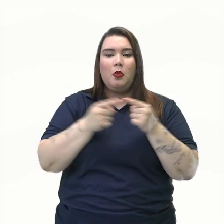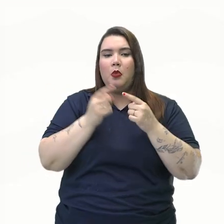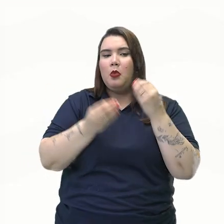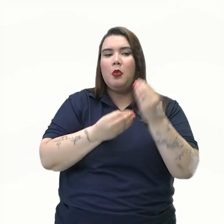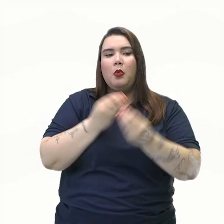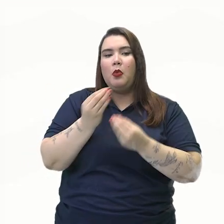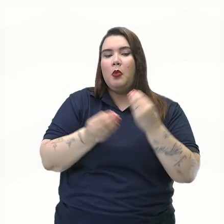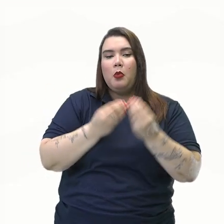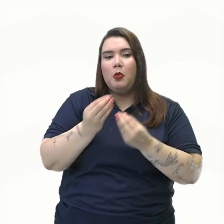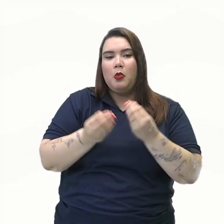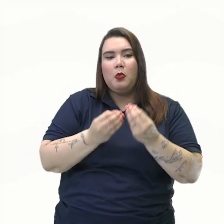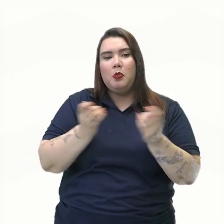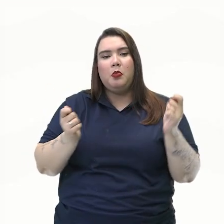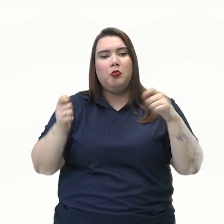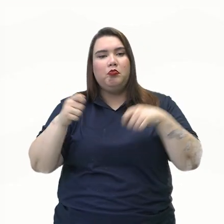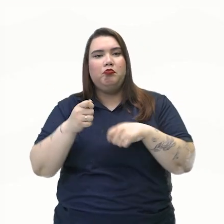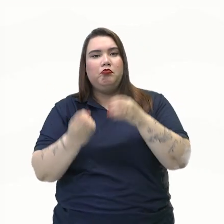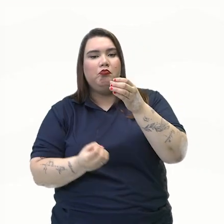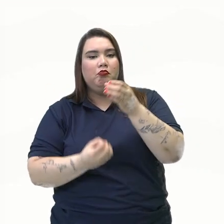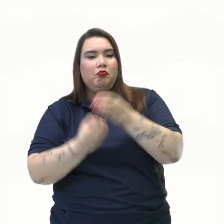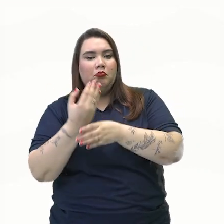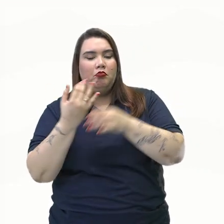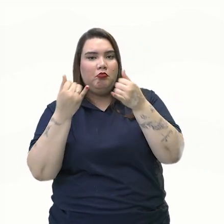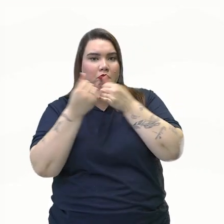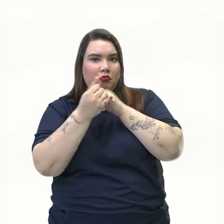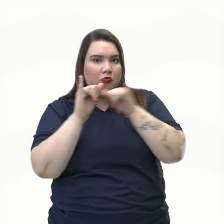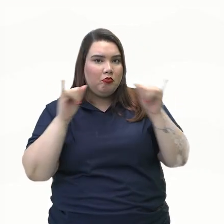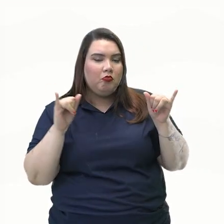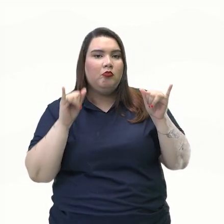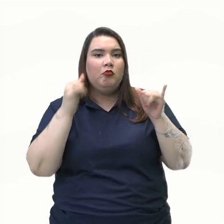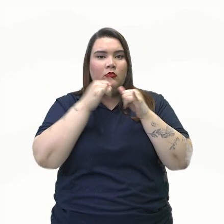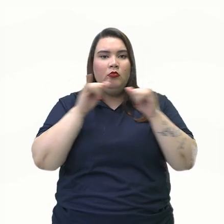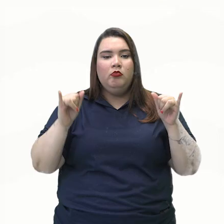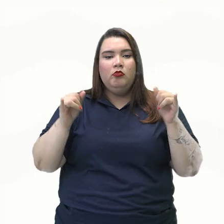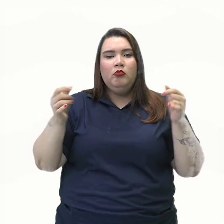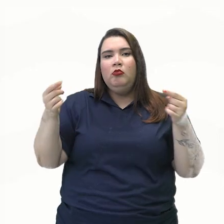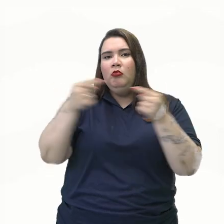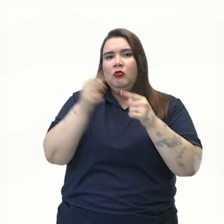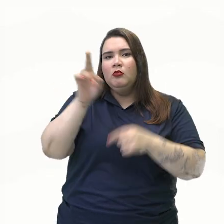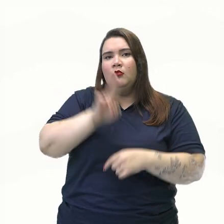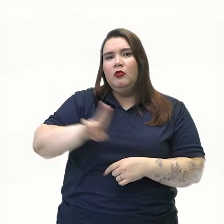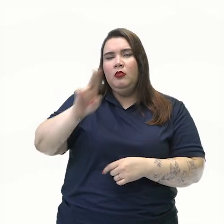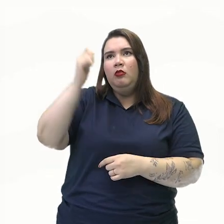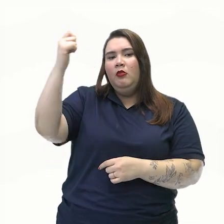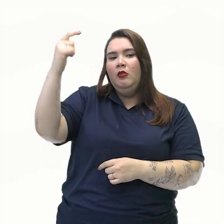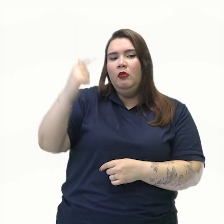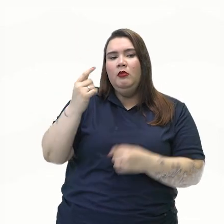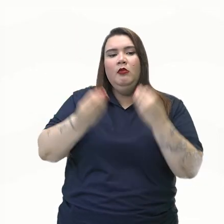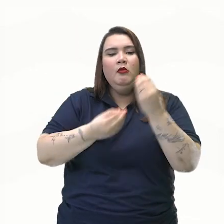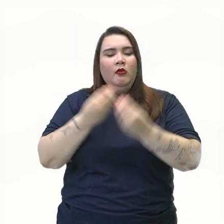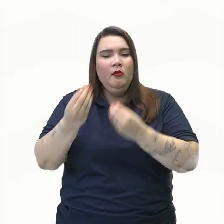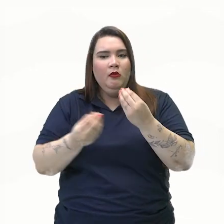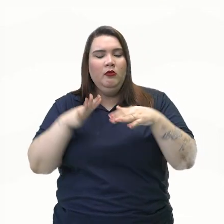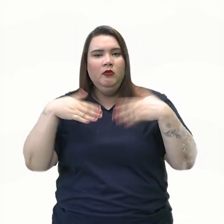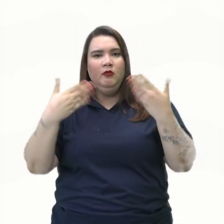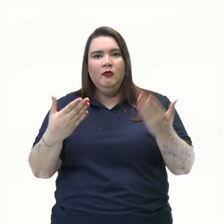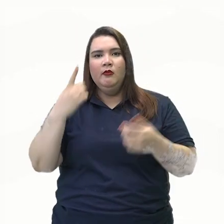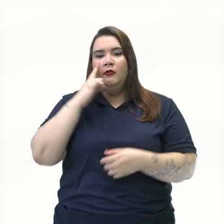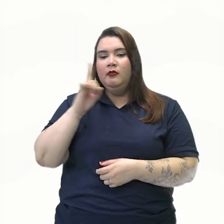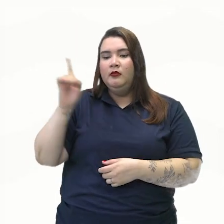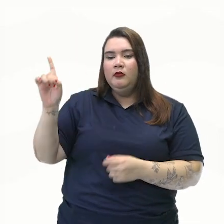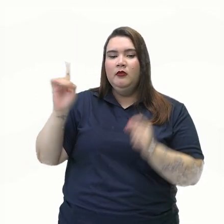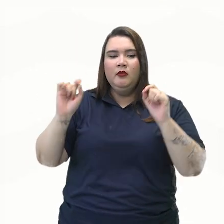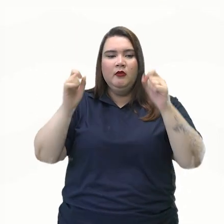solar, eu tenho como é possível gerar eletricidade a partir do sol. Aí você